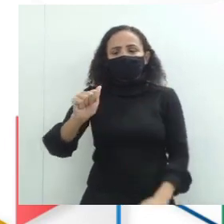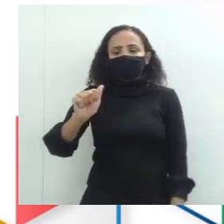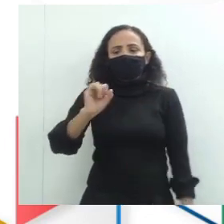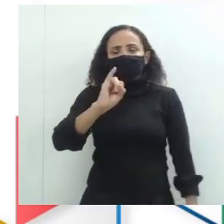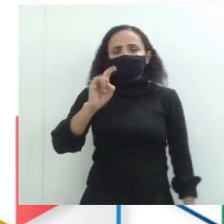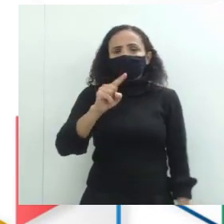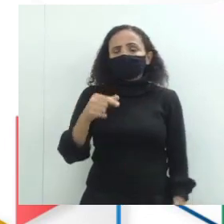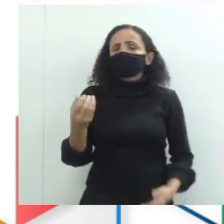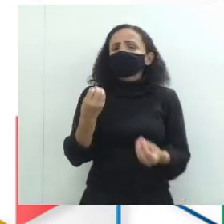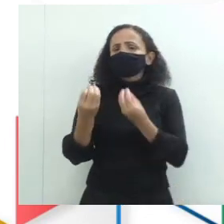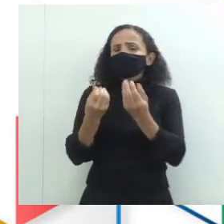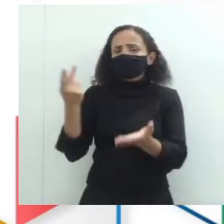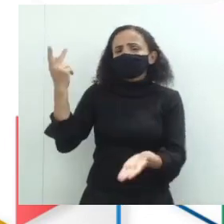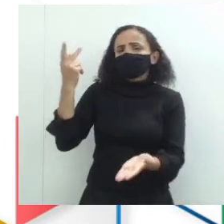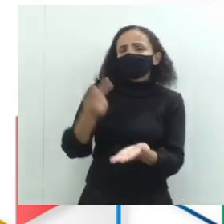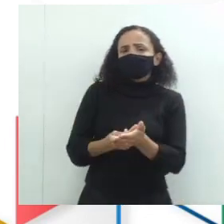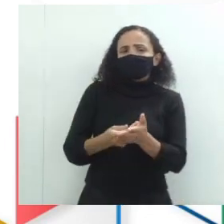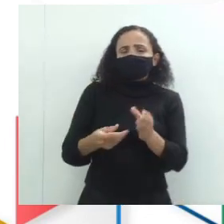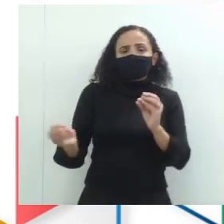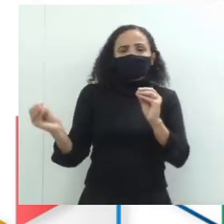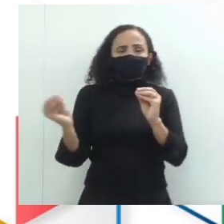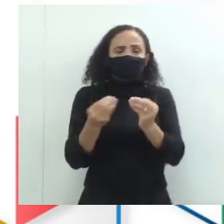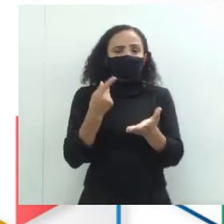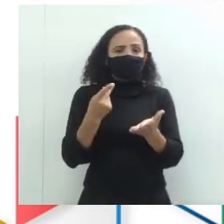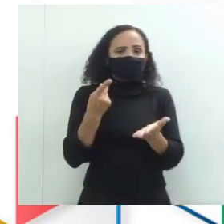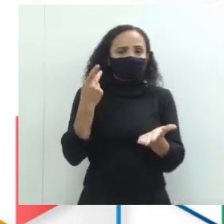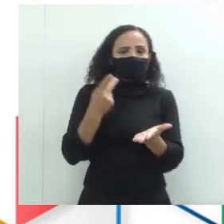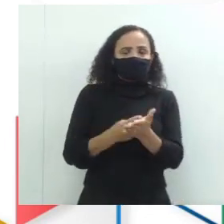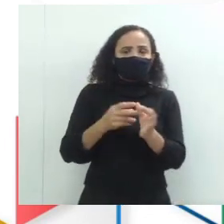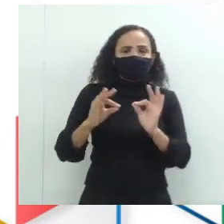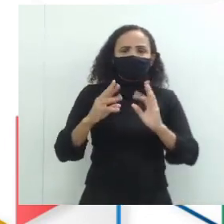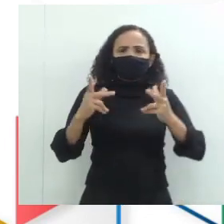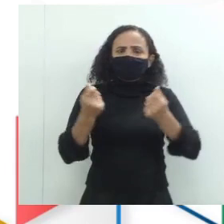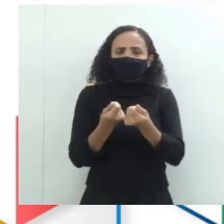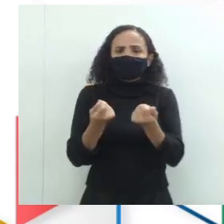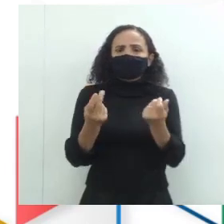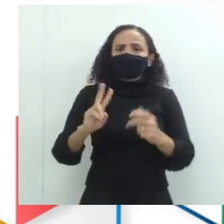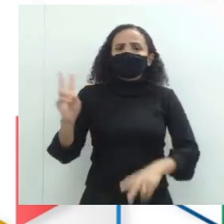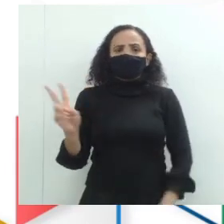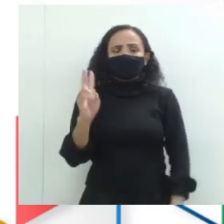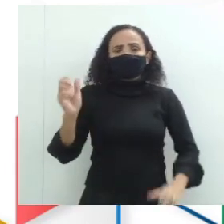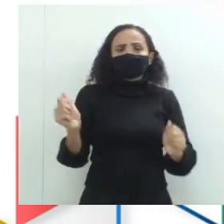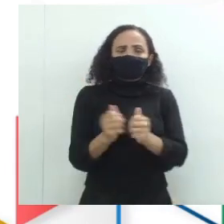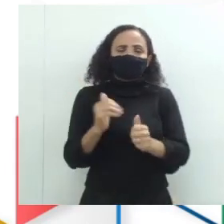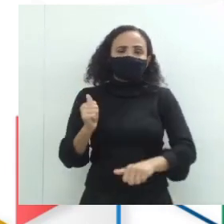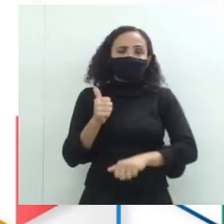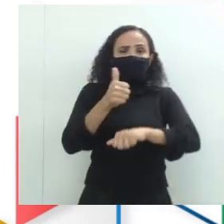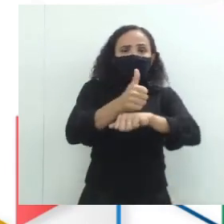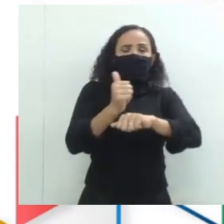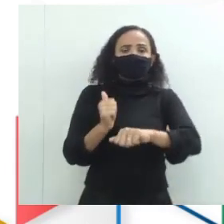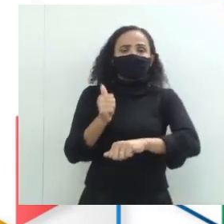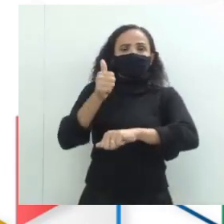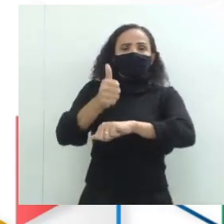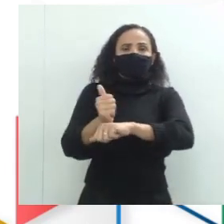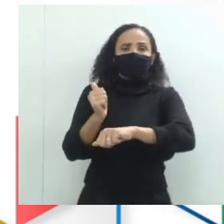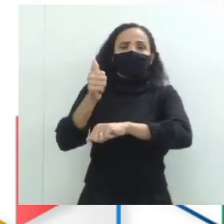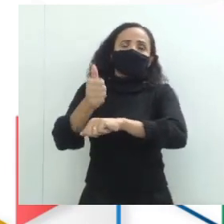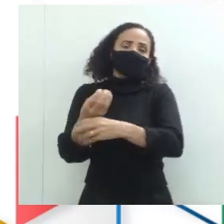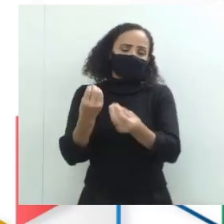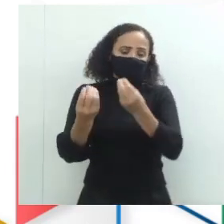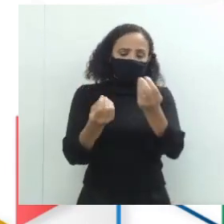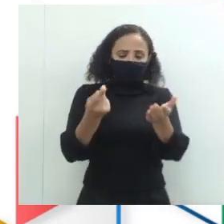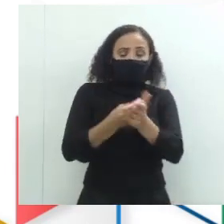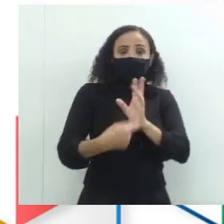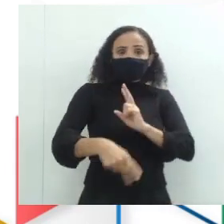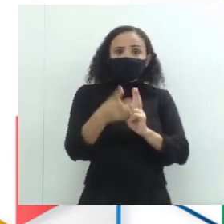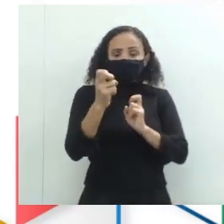resposta da equação. Conjunto verdade são os valores que eu posso substituir, que também vai dar a resolução da equação. Vocês